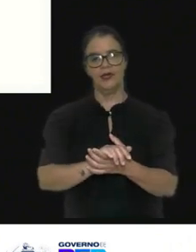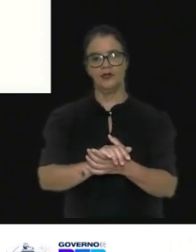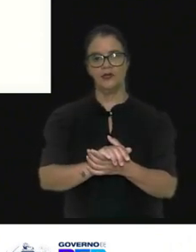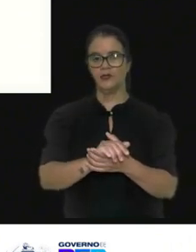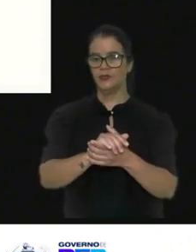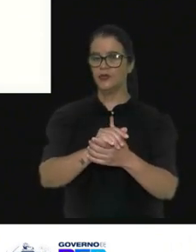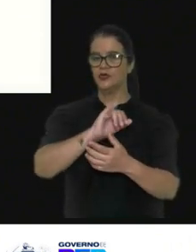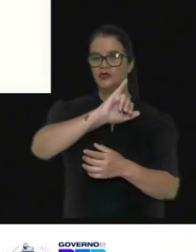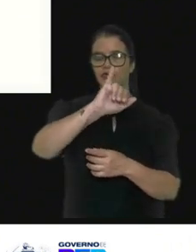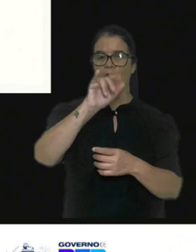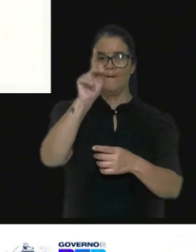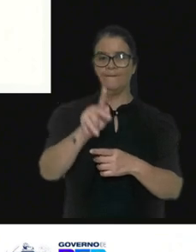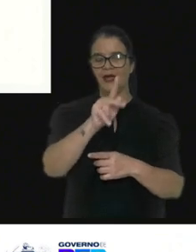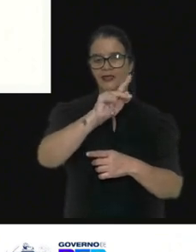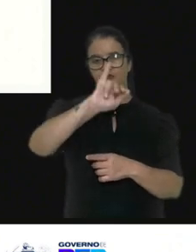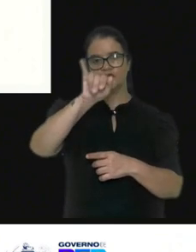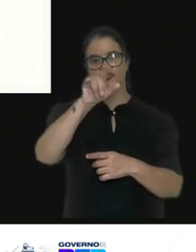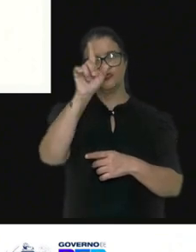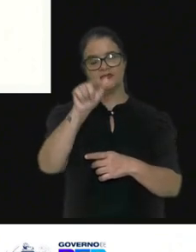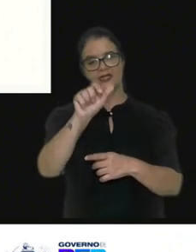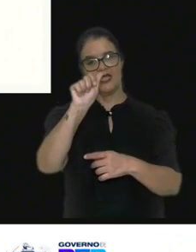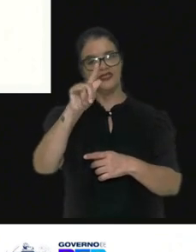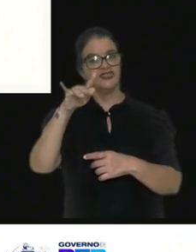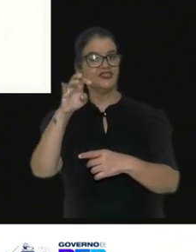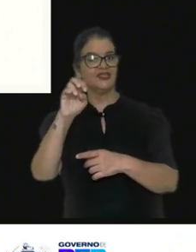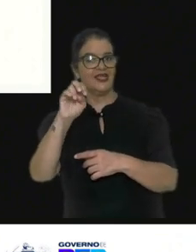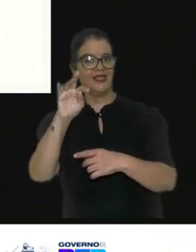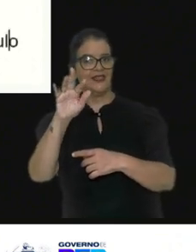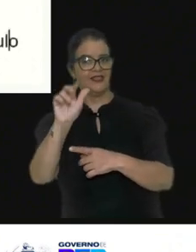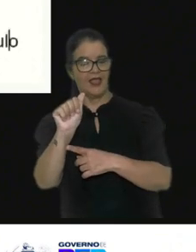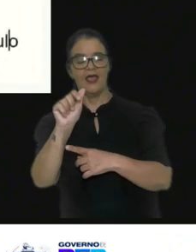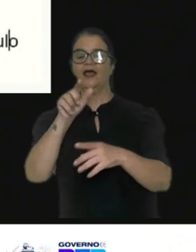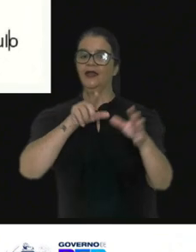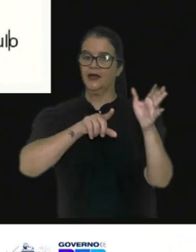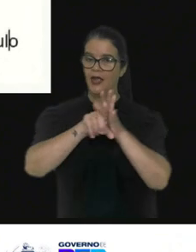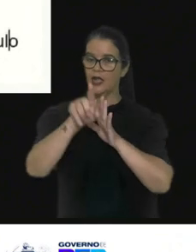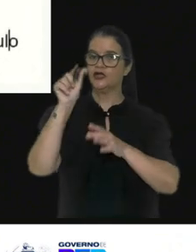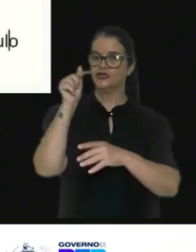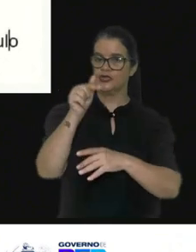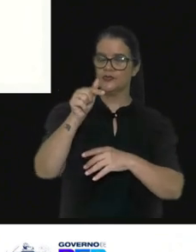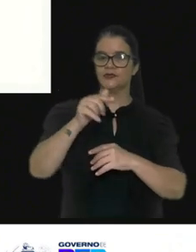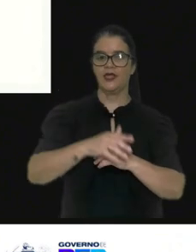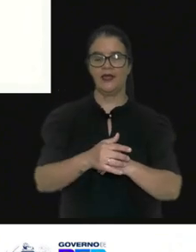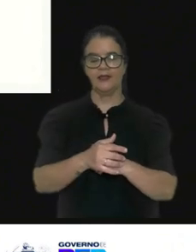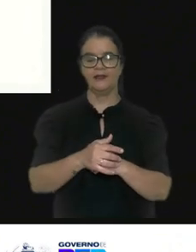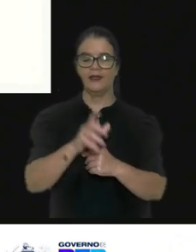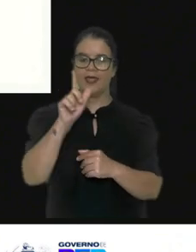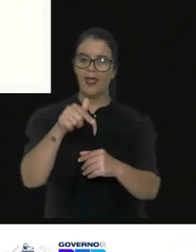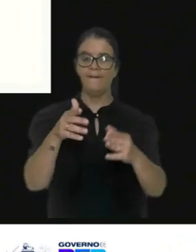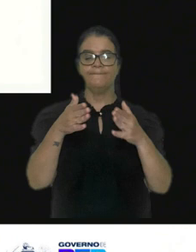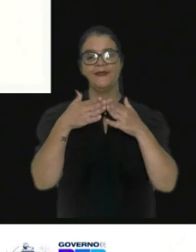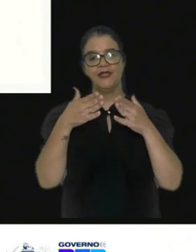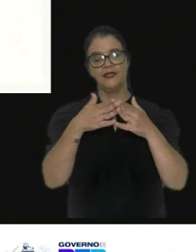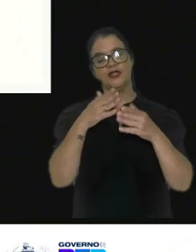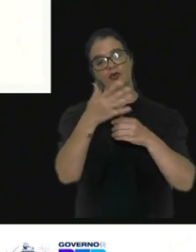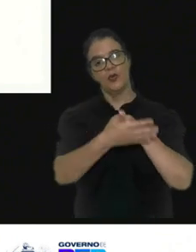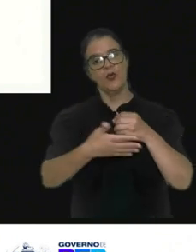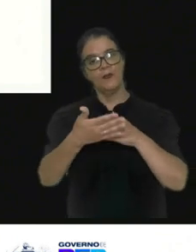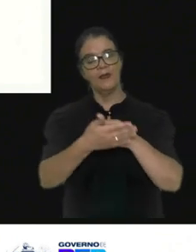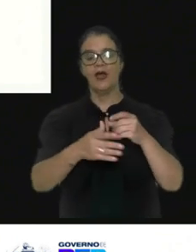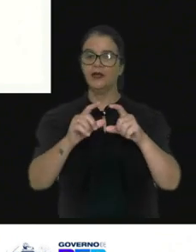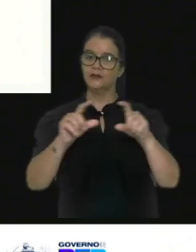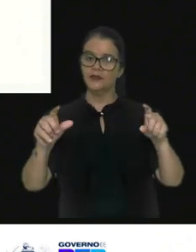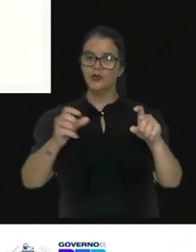de Anchieta e na questão sete é pedido que com base no fragmento do